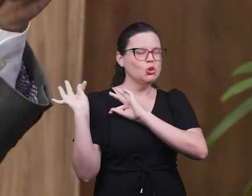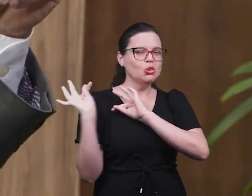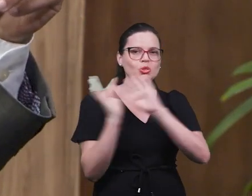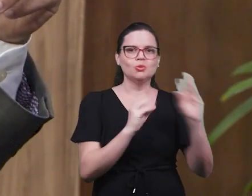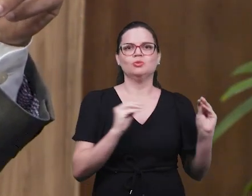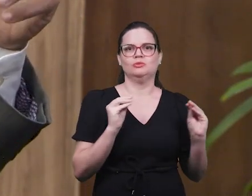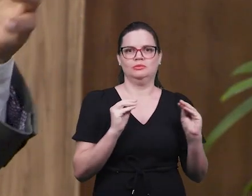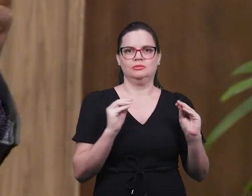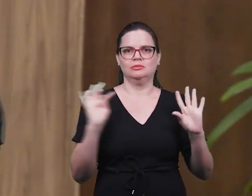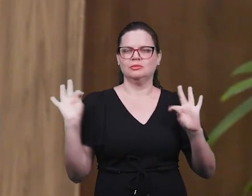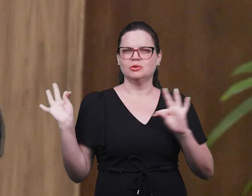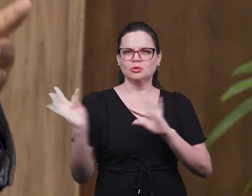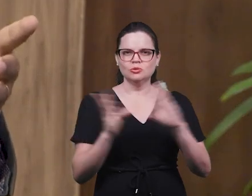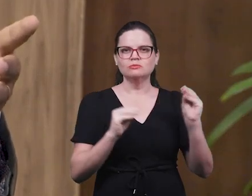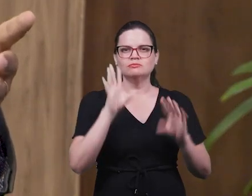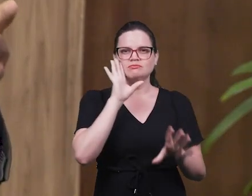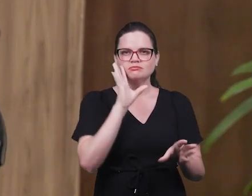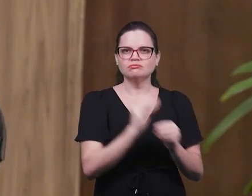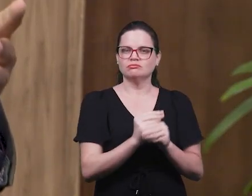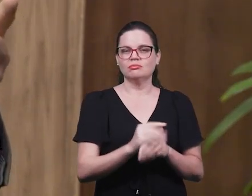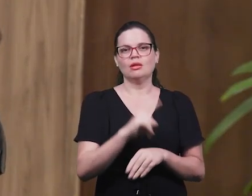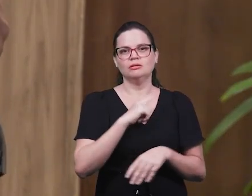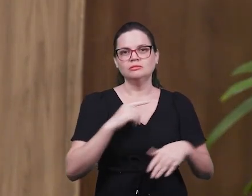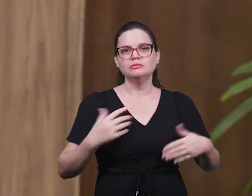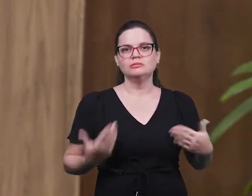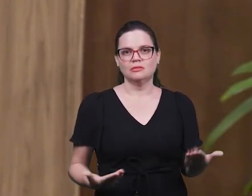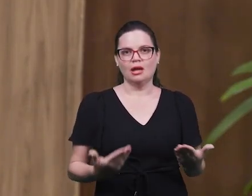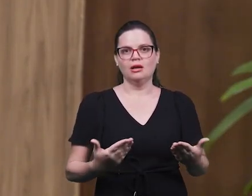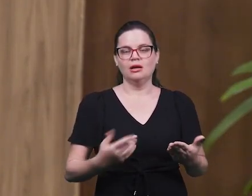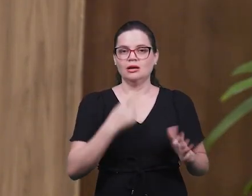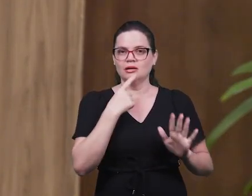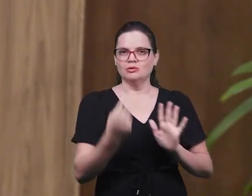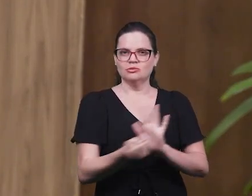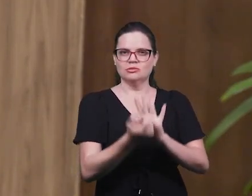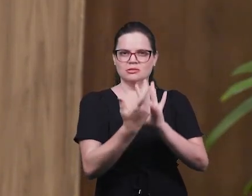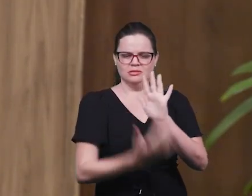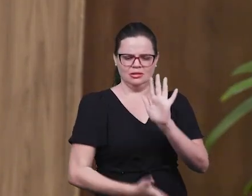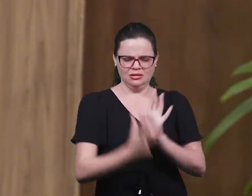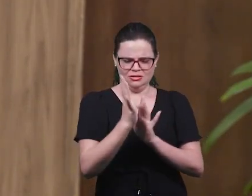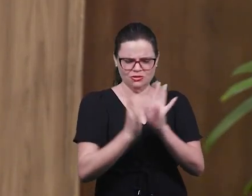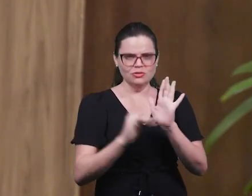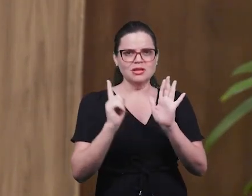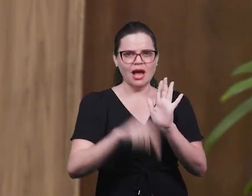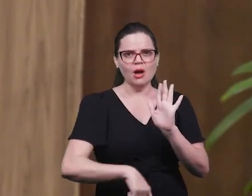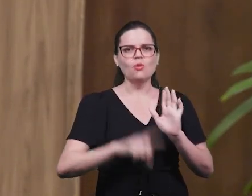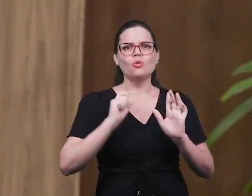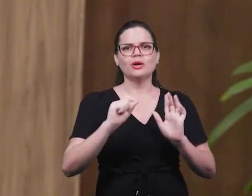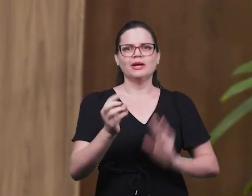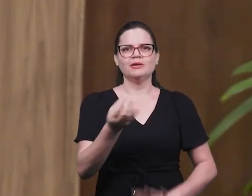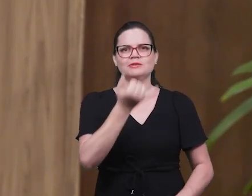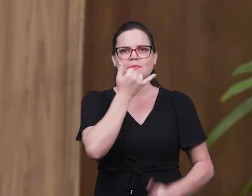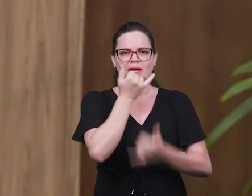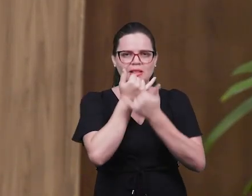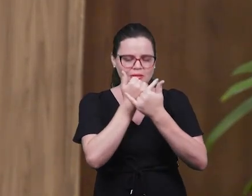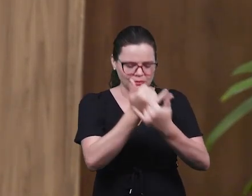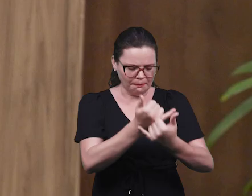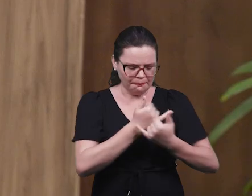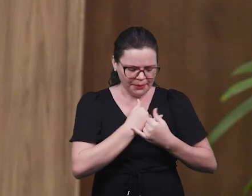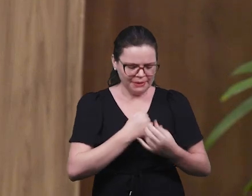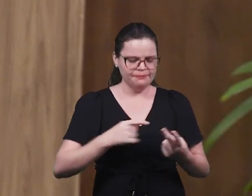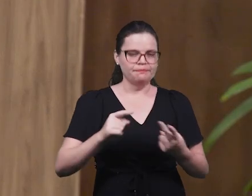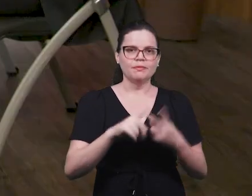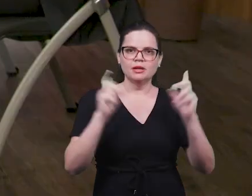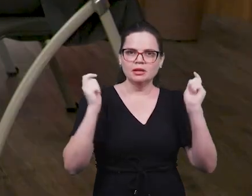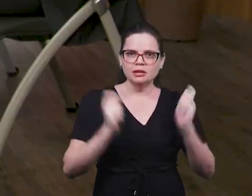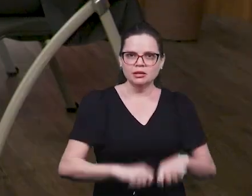Bíblia, nós vamos ver que o sangue é esse agente de união, de remissão, que leva o homem para a eternidade. Que estava desde o